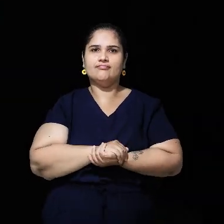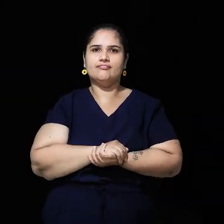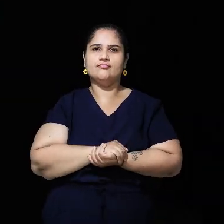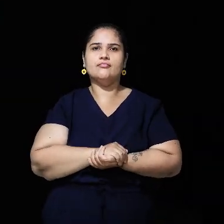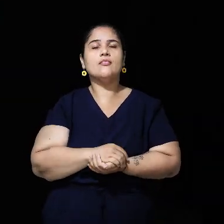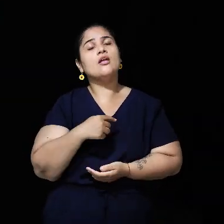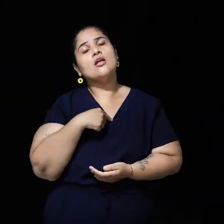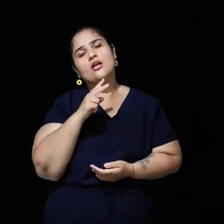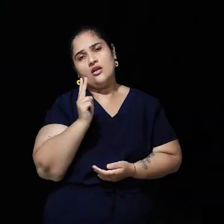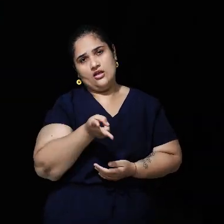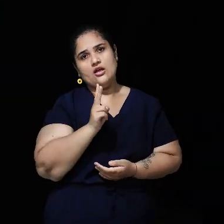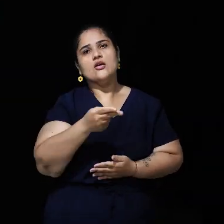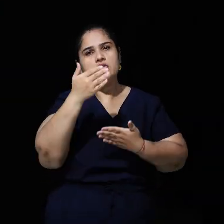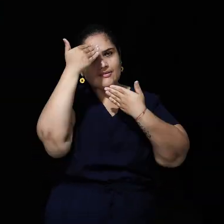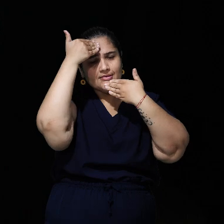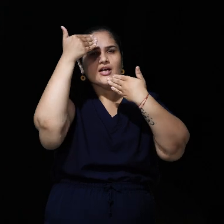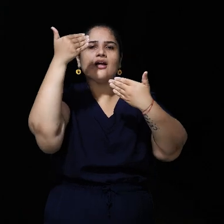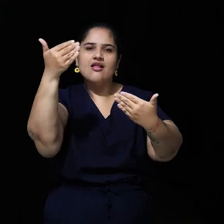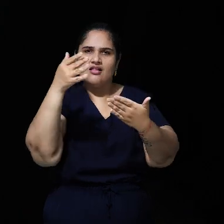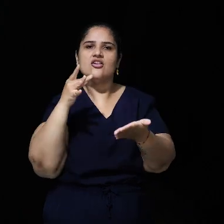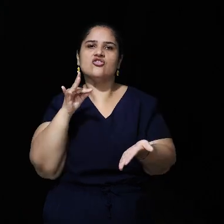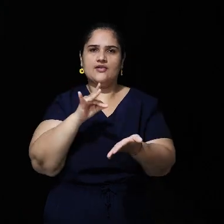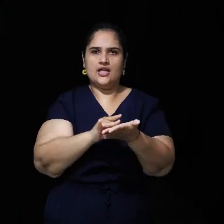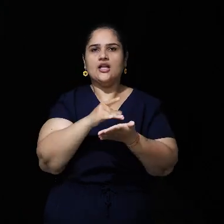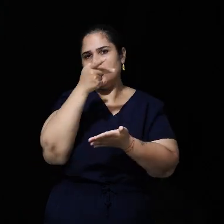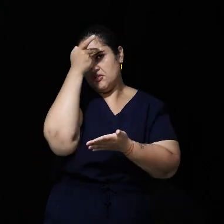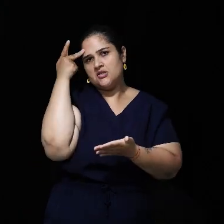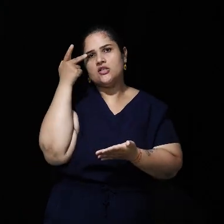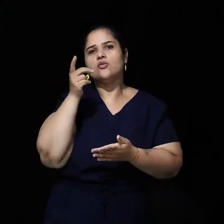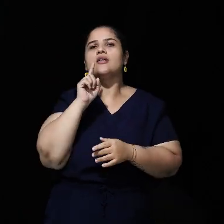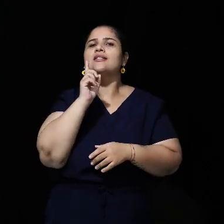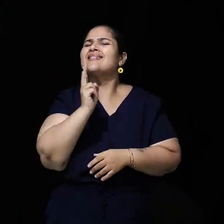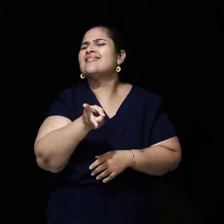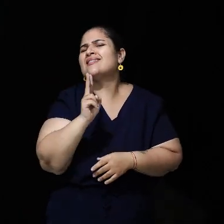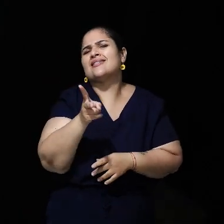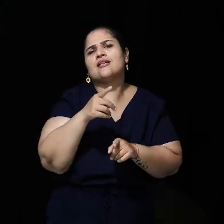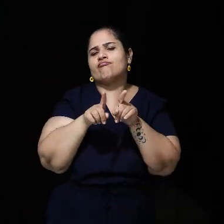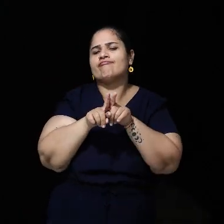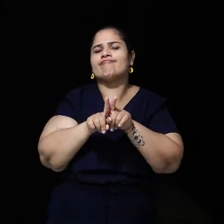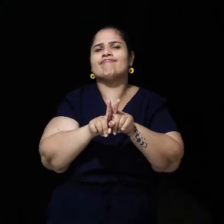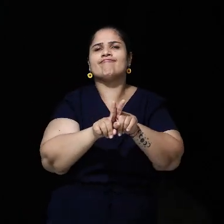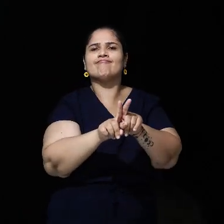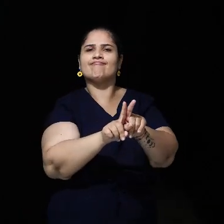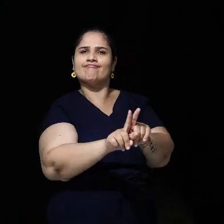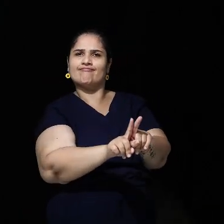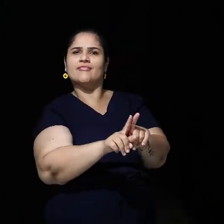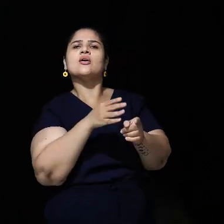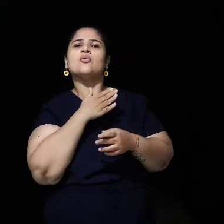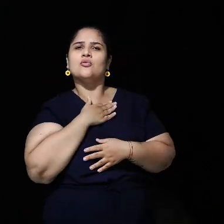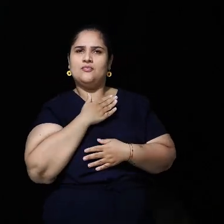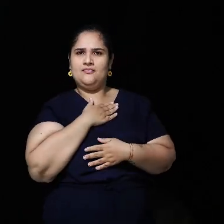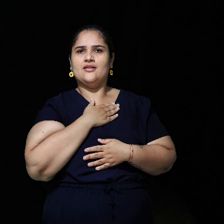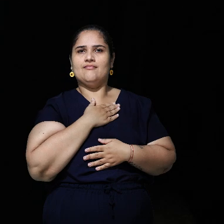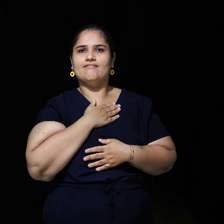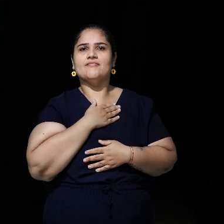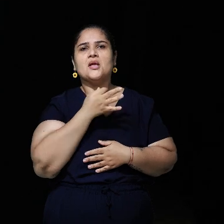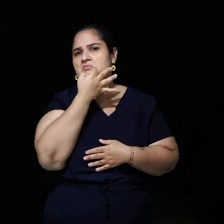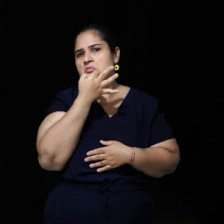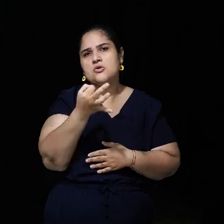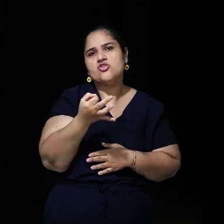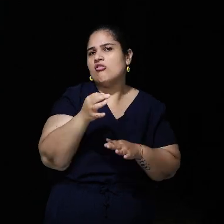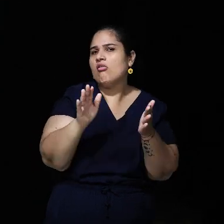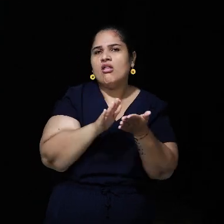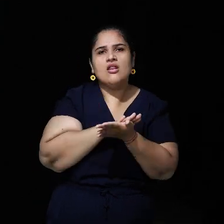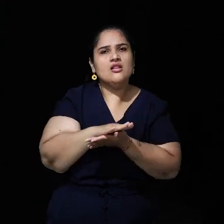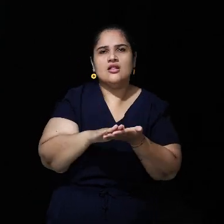Eu sempre agradeço, né, as pessoas que estiveram sempre do meu lado. Eu agradeço, eu acho que não vai ter nada na